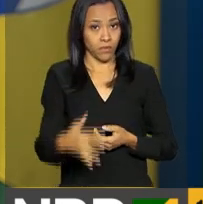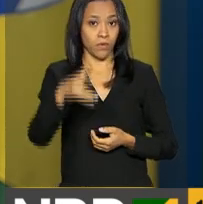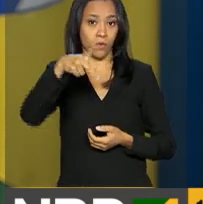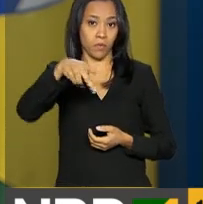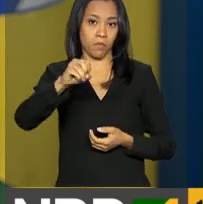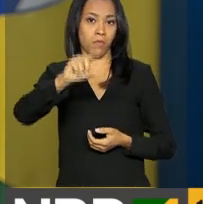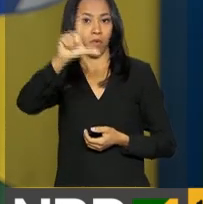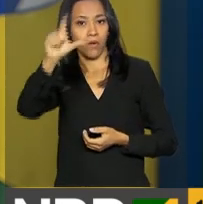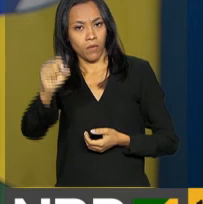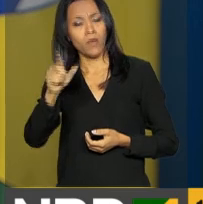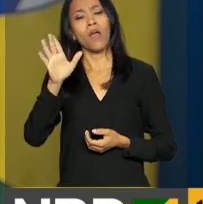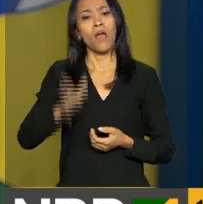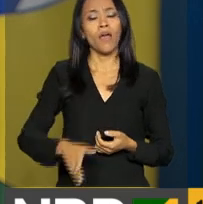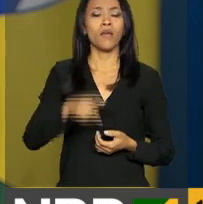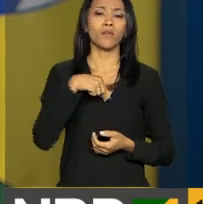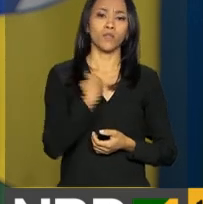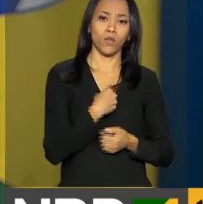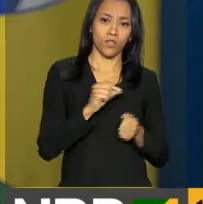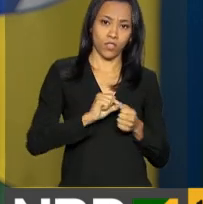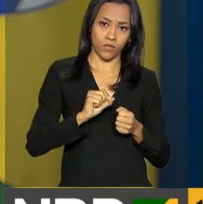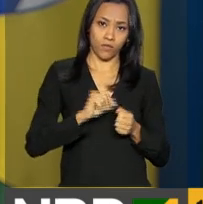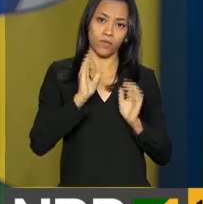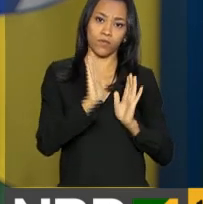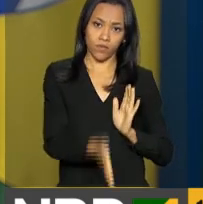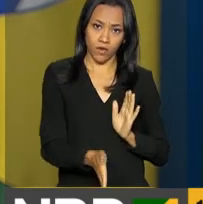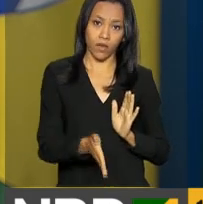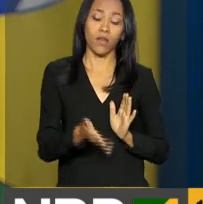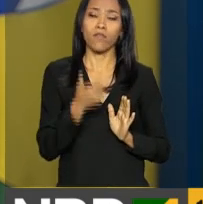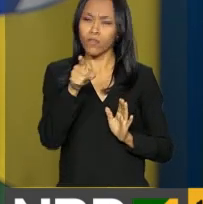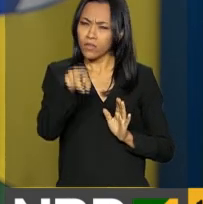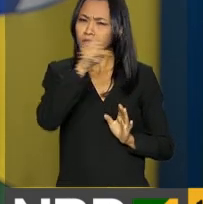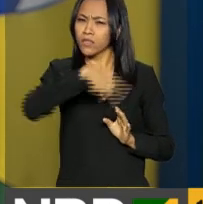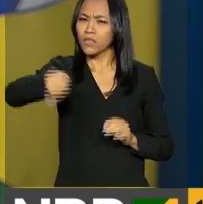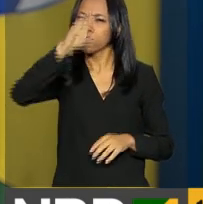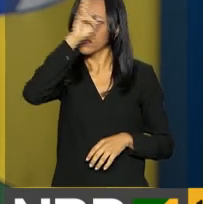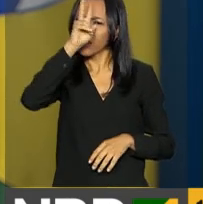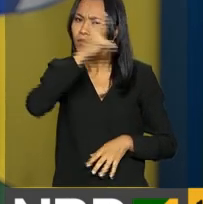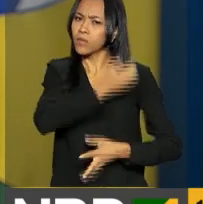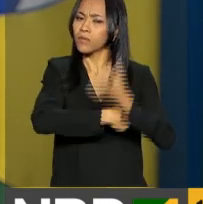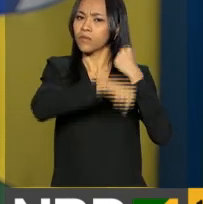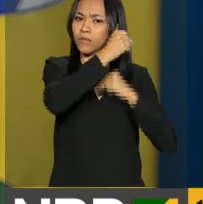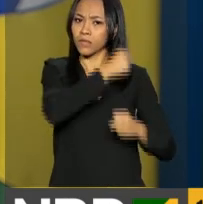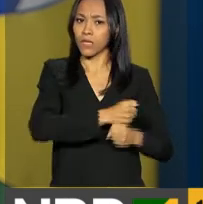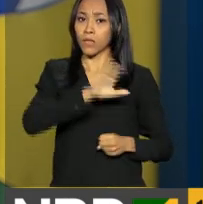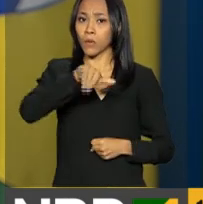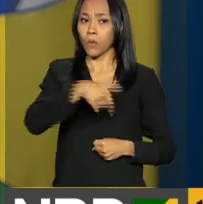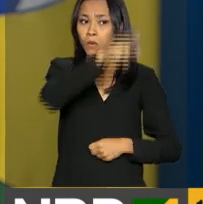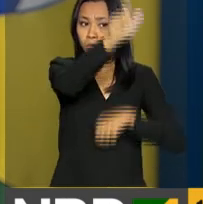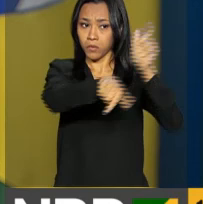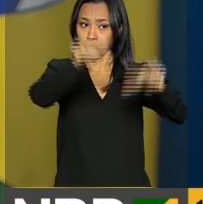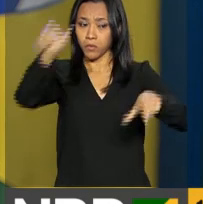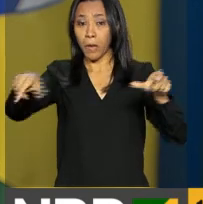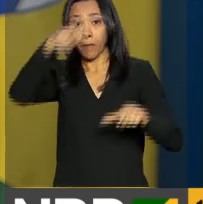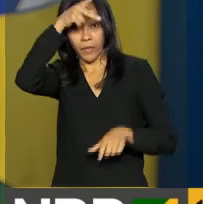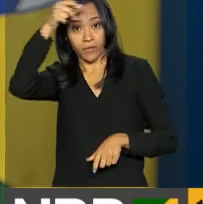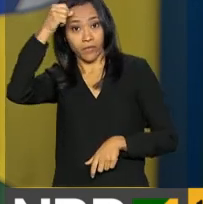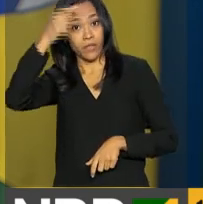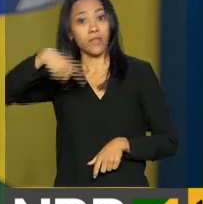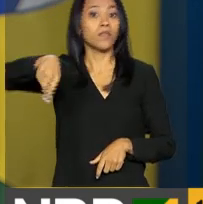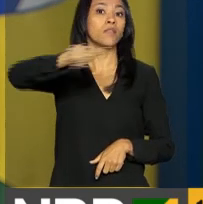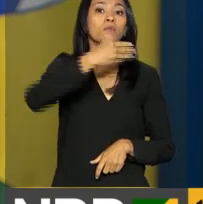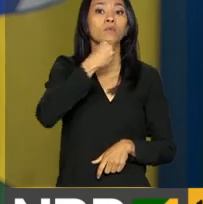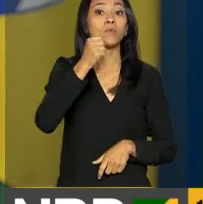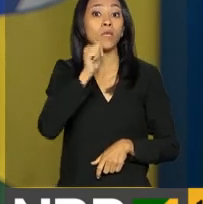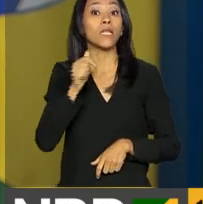é isso que nós temos feito. Vocês se recordam que no ano passado, quando os senhores prefeitos e prefeitas estavam numa